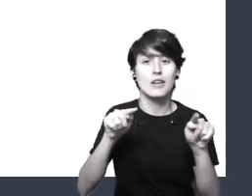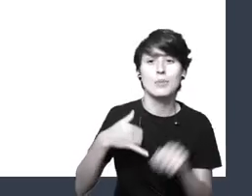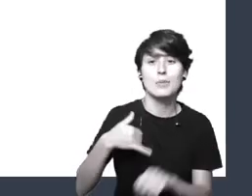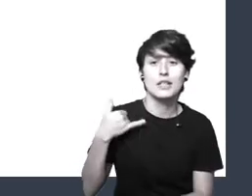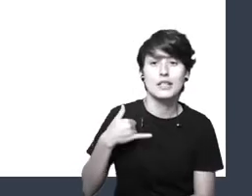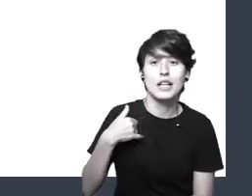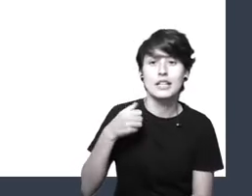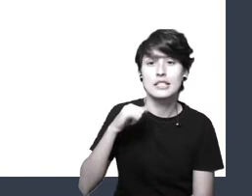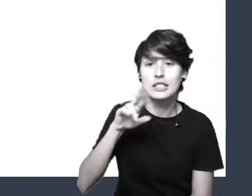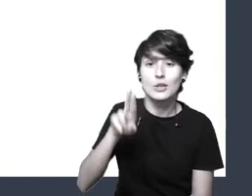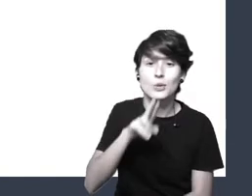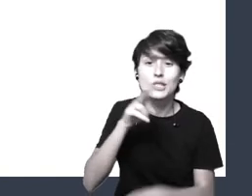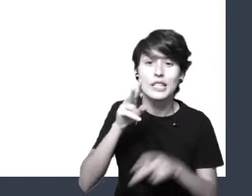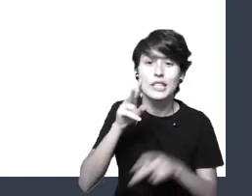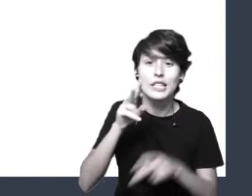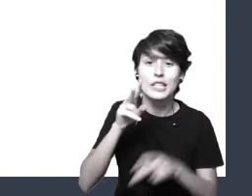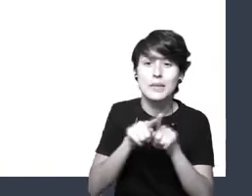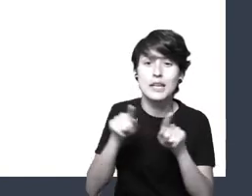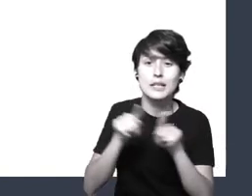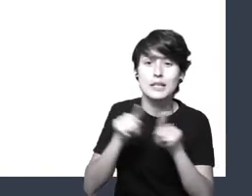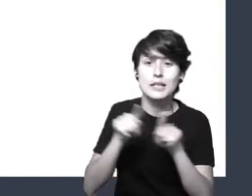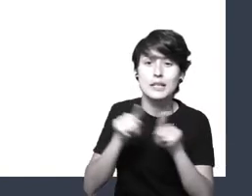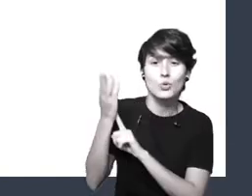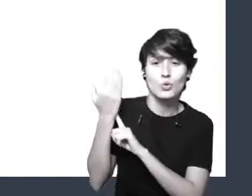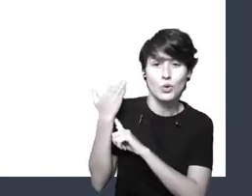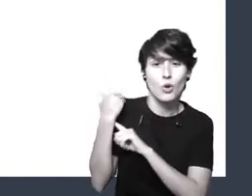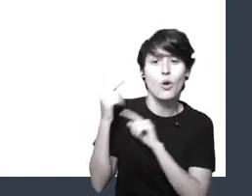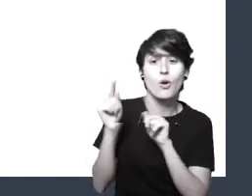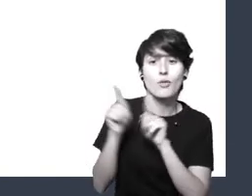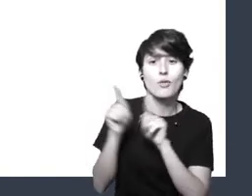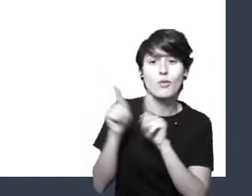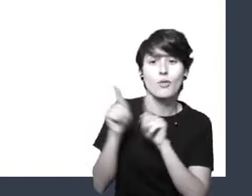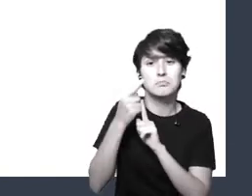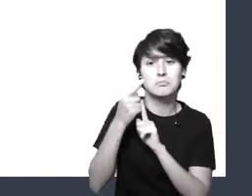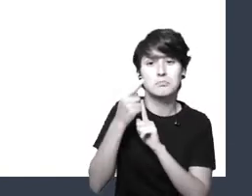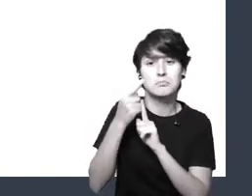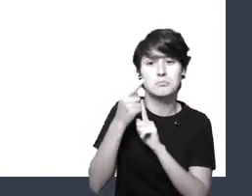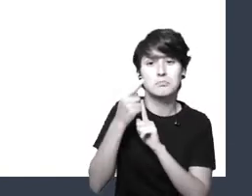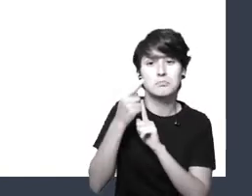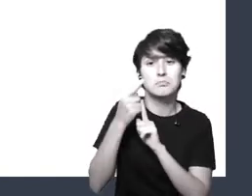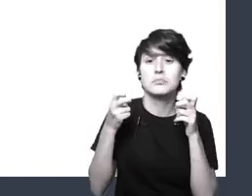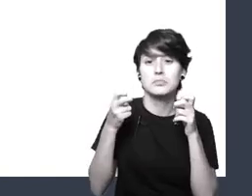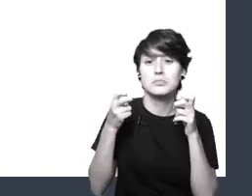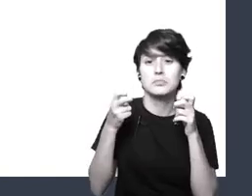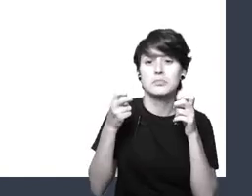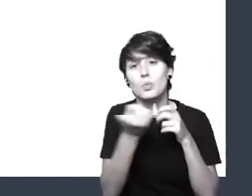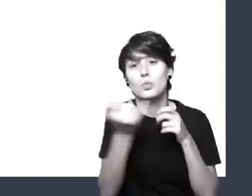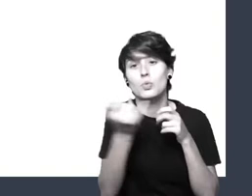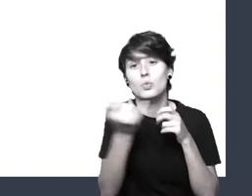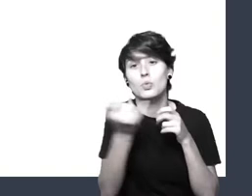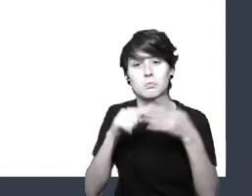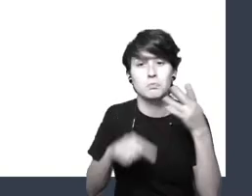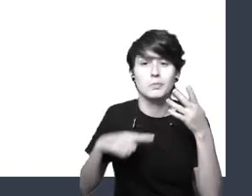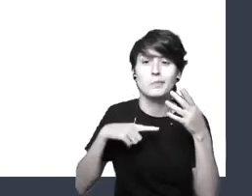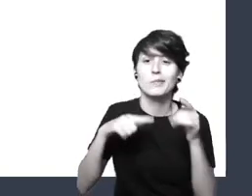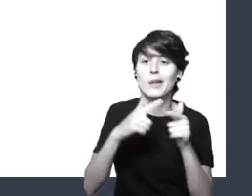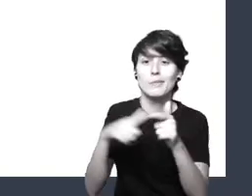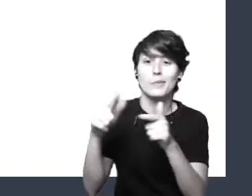mesmas métricas que a gente utilizou anteriormente, a gente vê que 4 dessas métricas têm um problema acontecendo